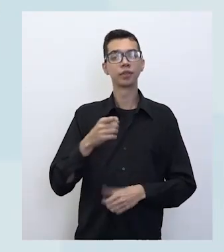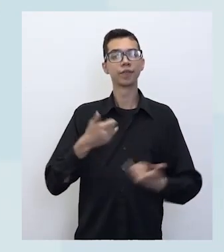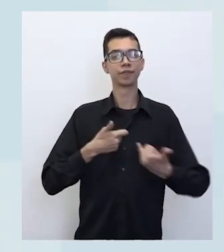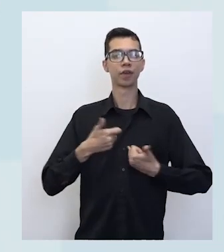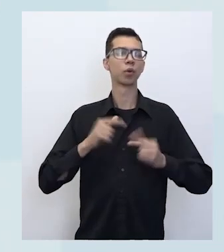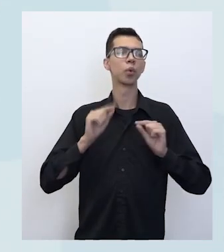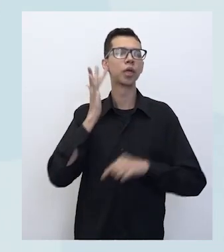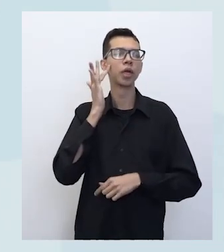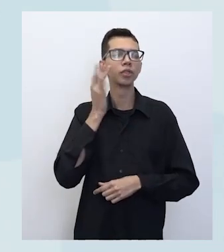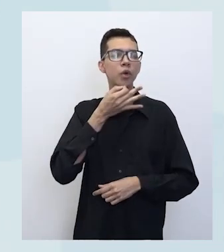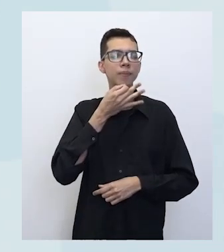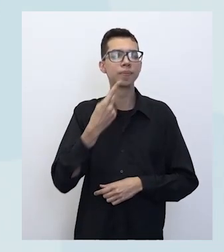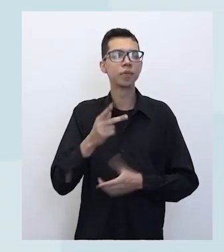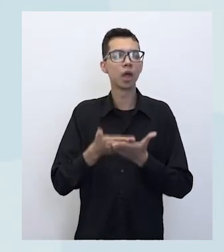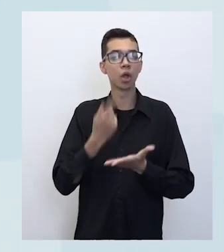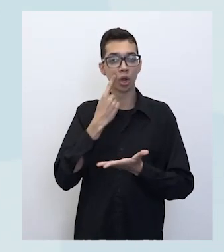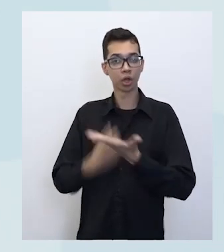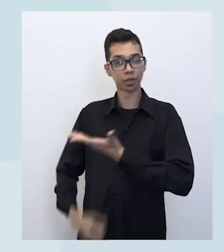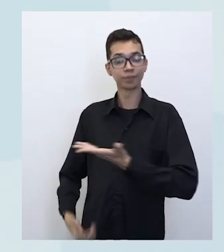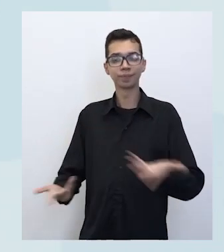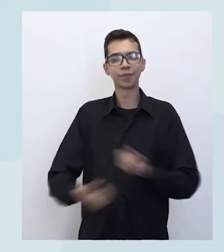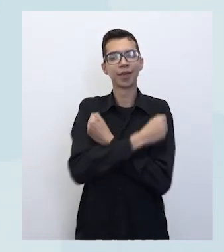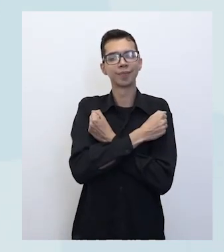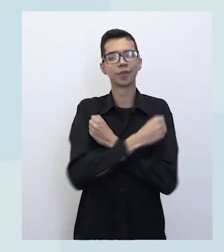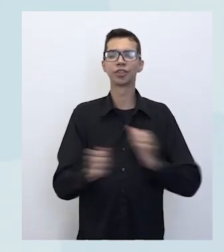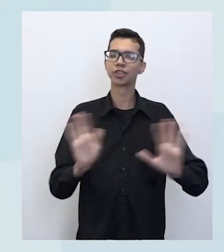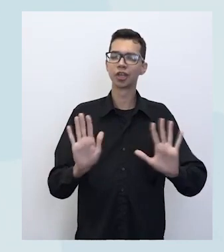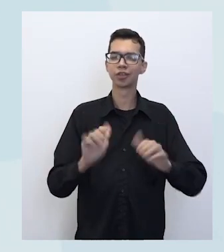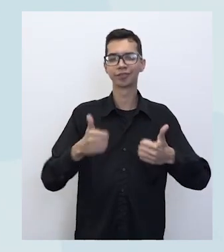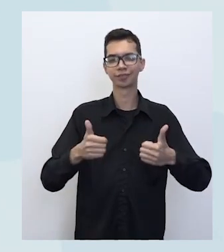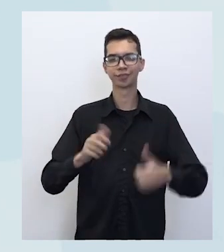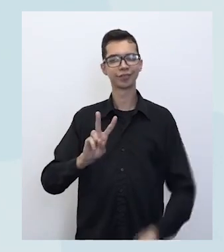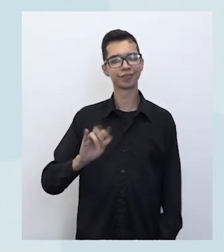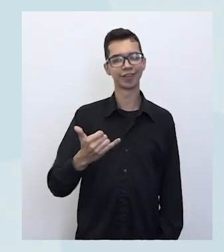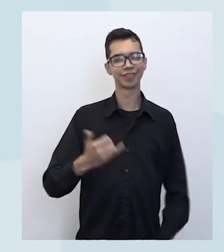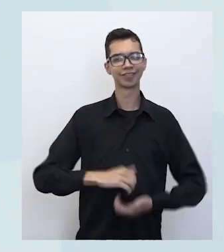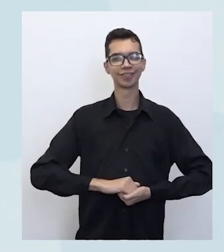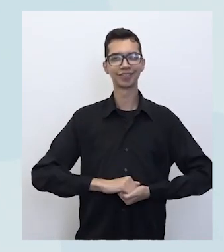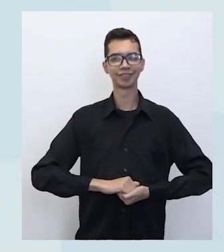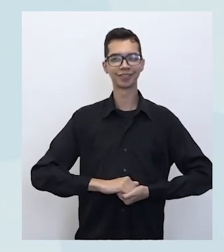grande abraço. Isso, ó, tá aí na tela para vocês. Um grande abraço. Tchau, tchau. Valeu. Tchau, gente.